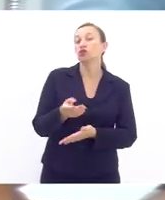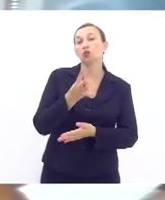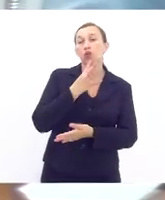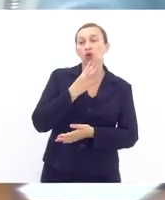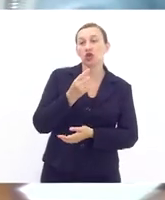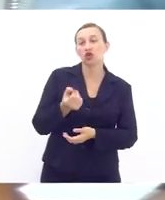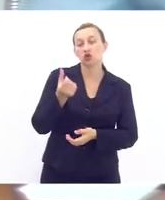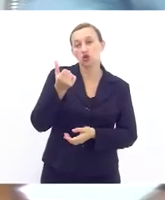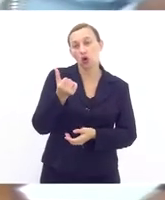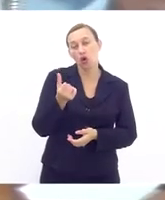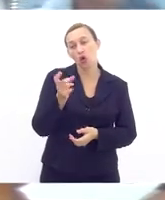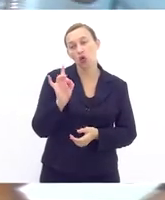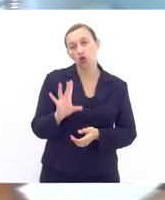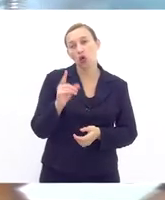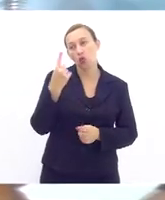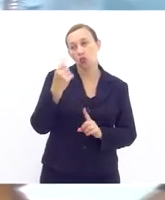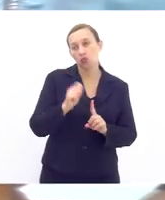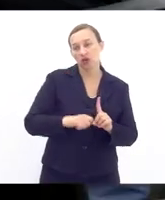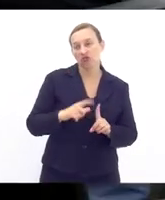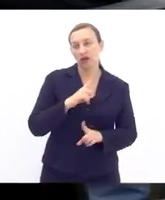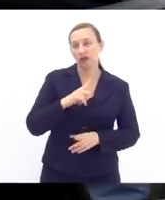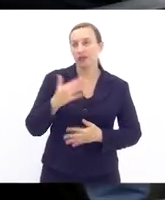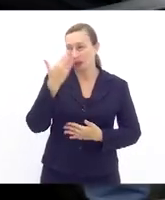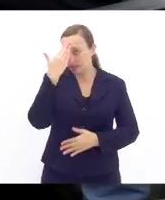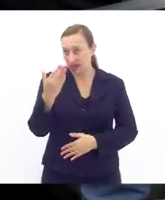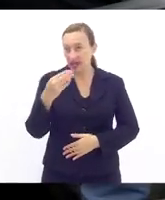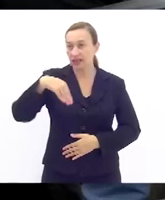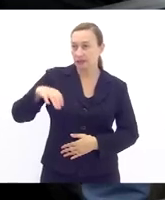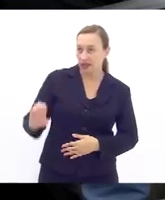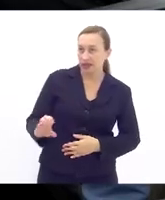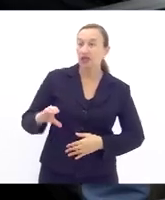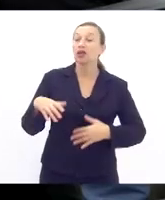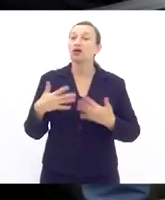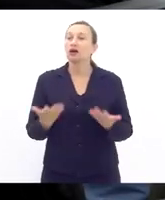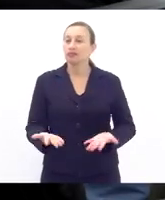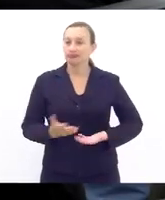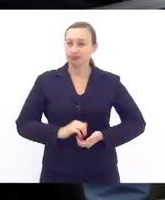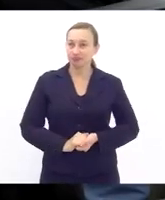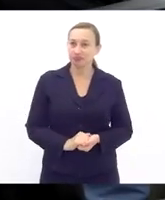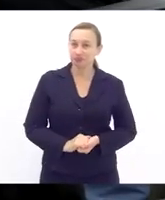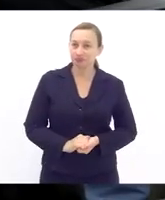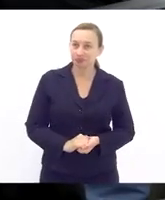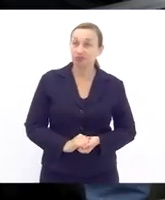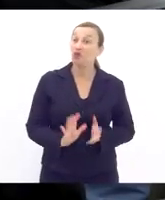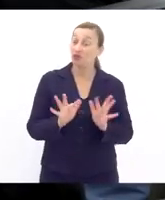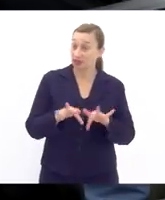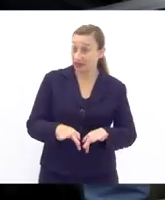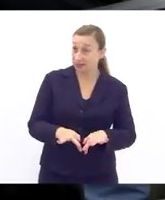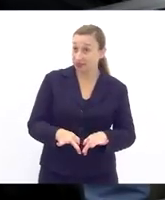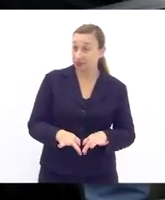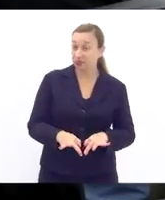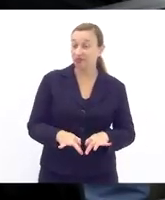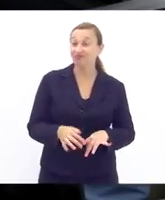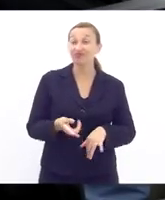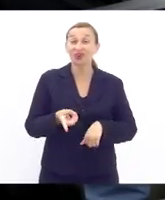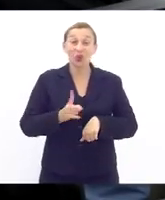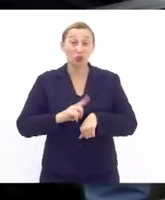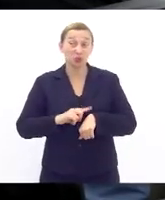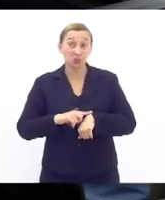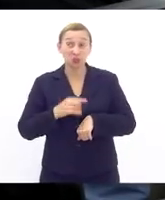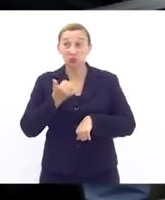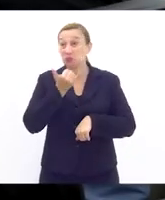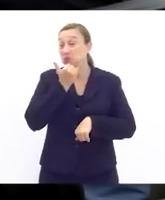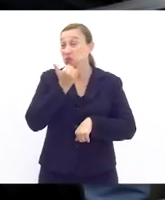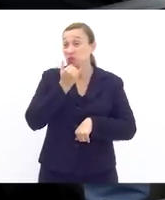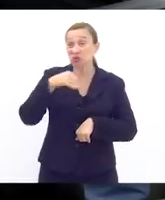um mês obrigado minha querido pessoal vou encerrar porque ele já passou um pouquinho você me